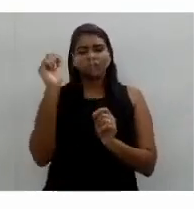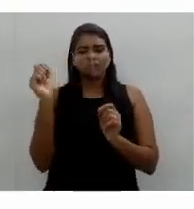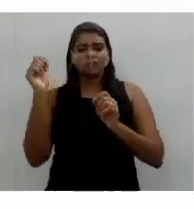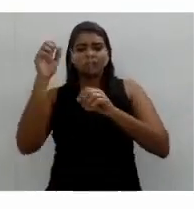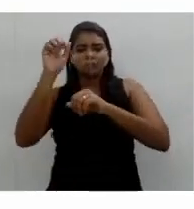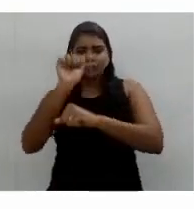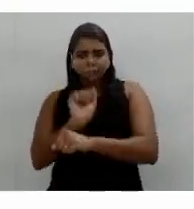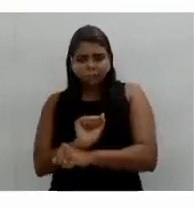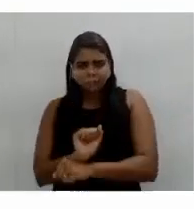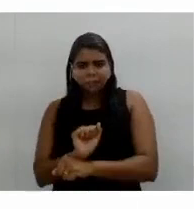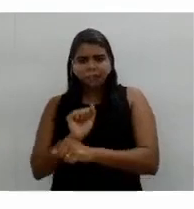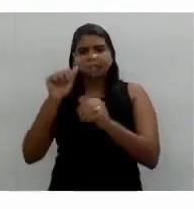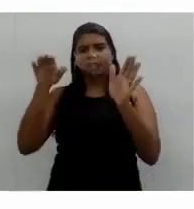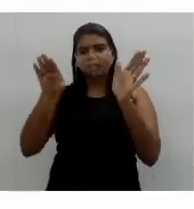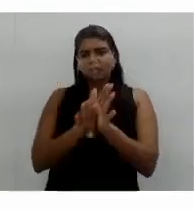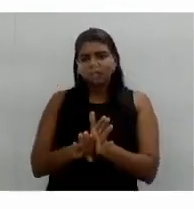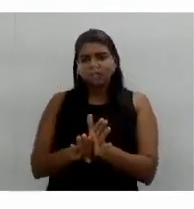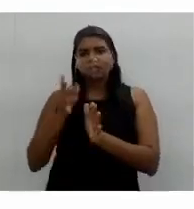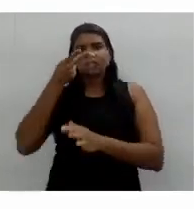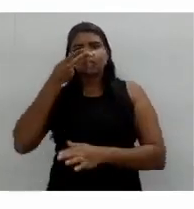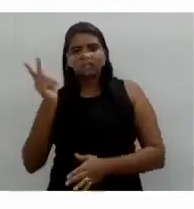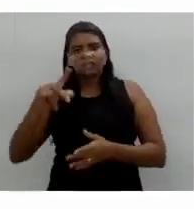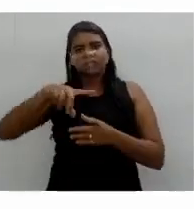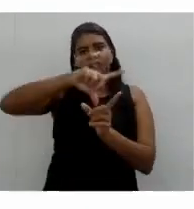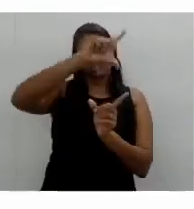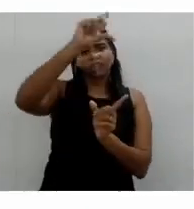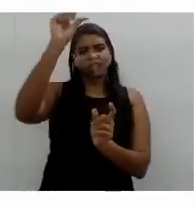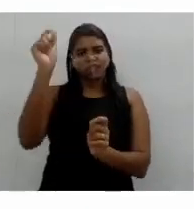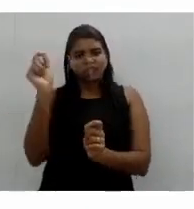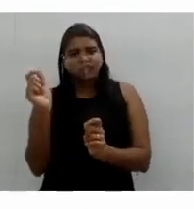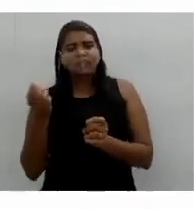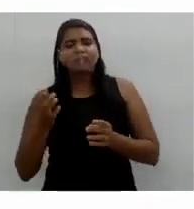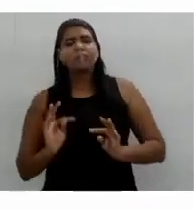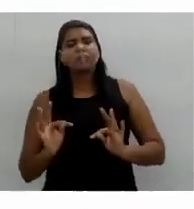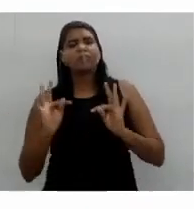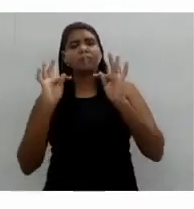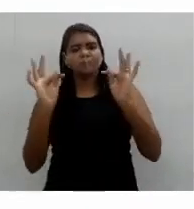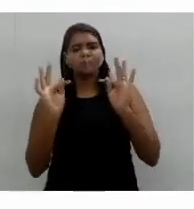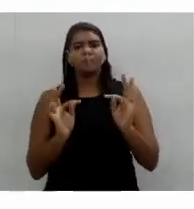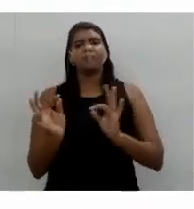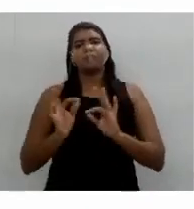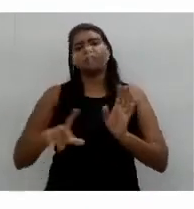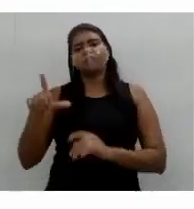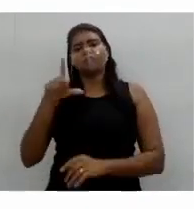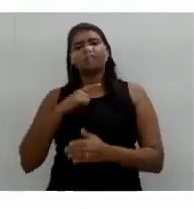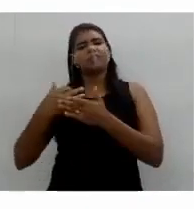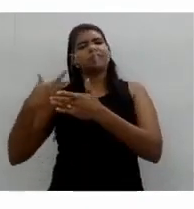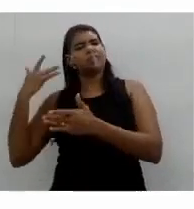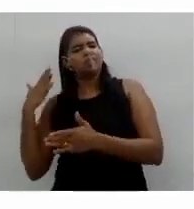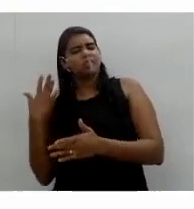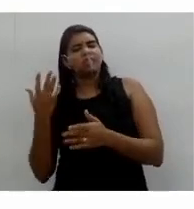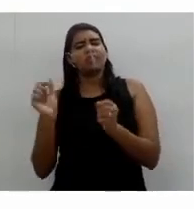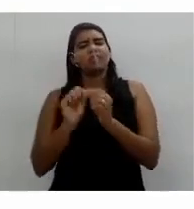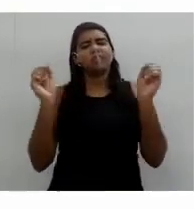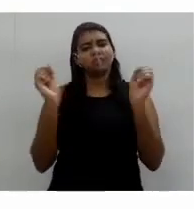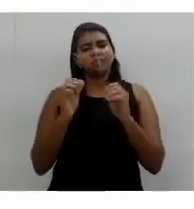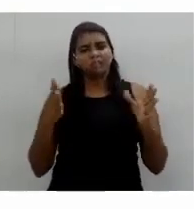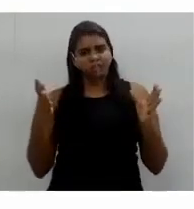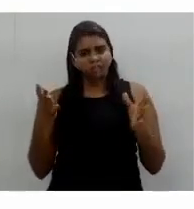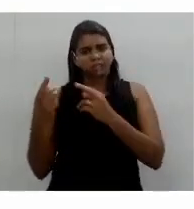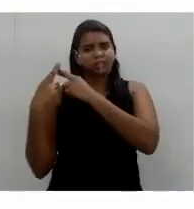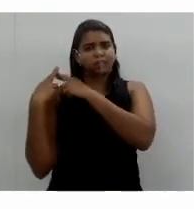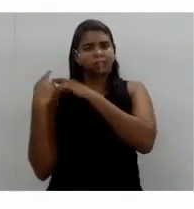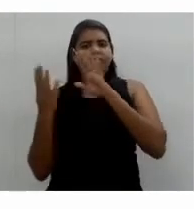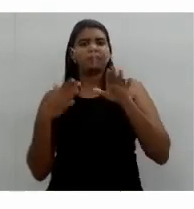na Lua. Então essas são as partes da espaçonave, a tecnologia que se tinha na época para realizar essa